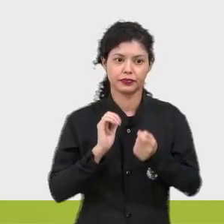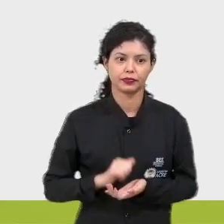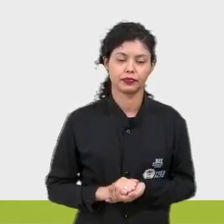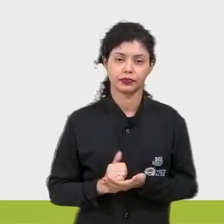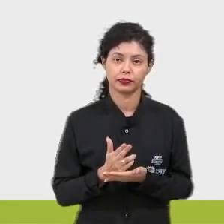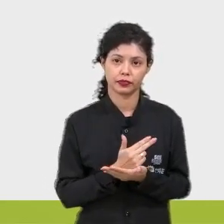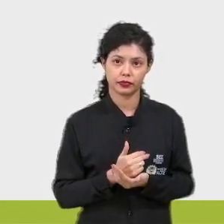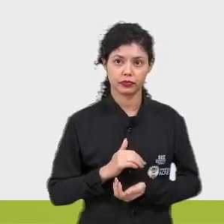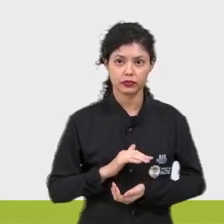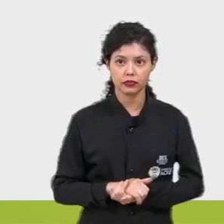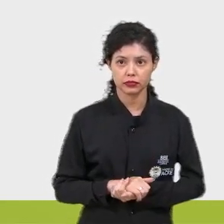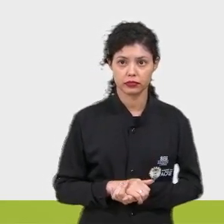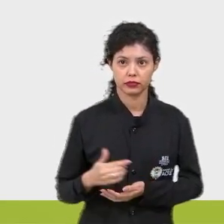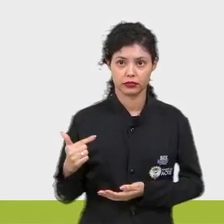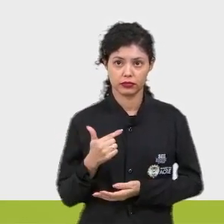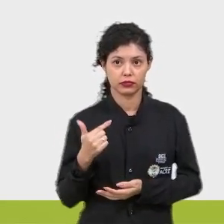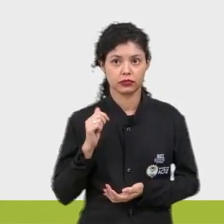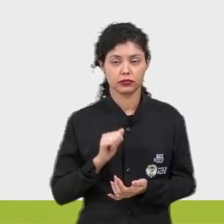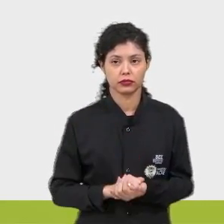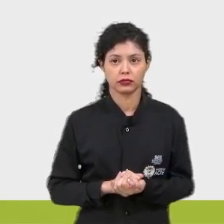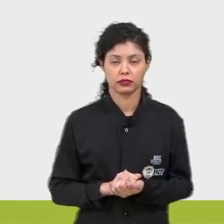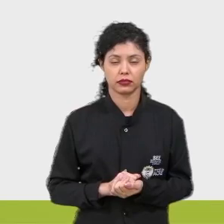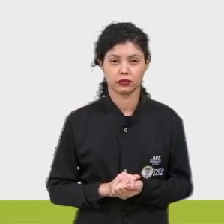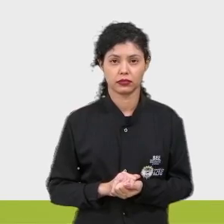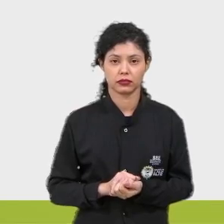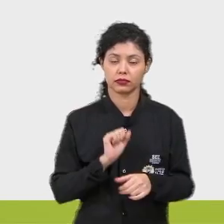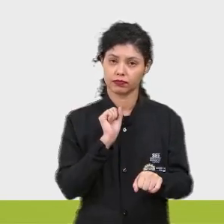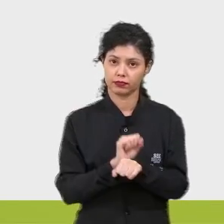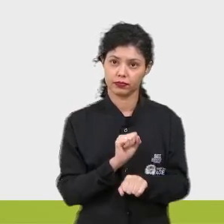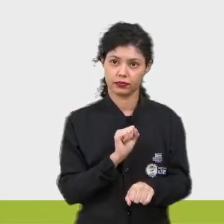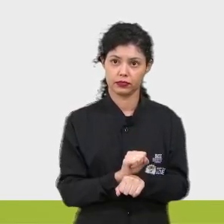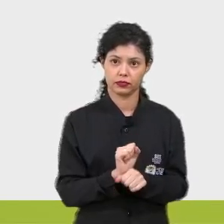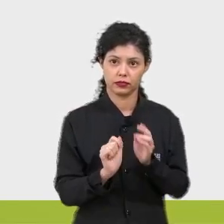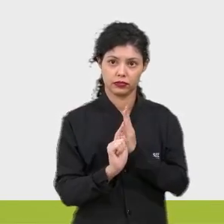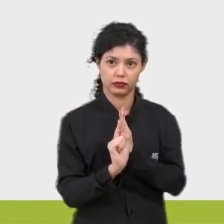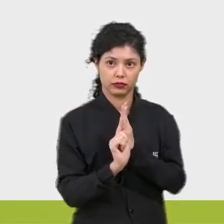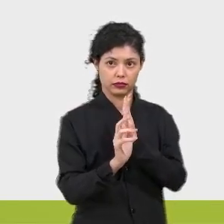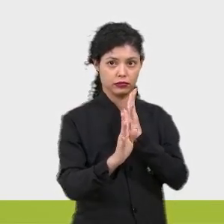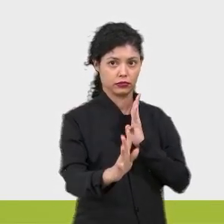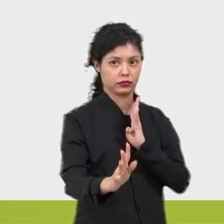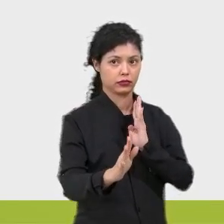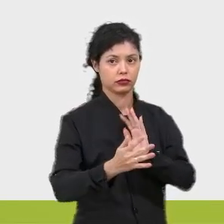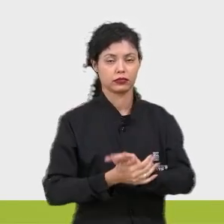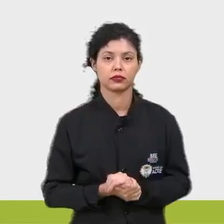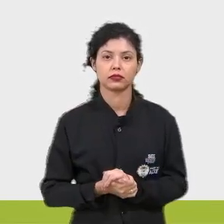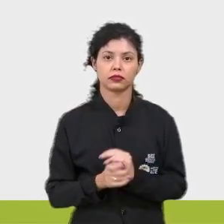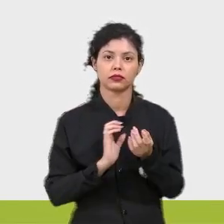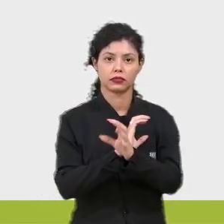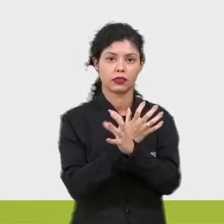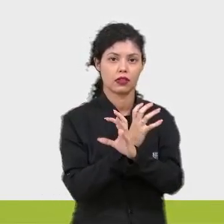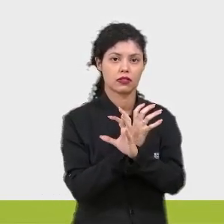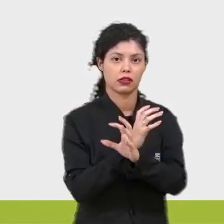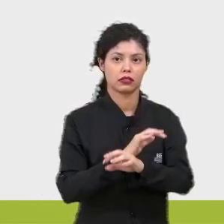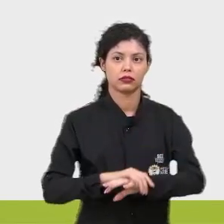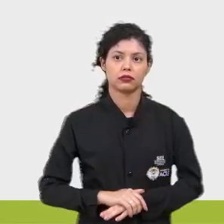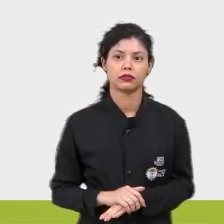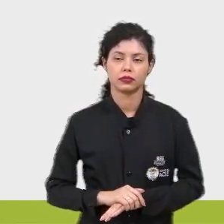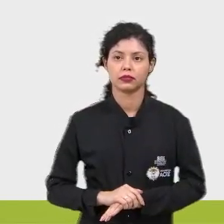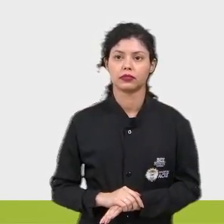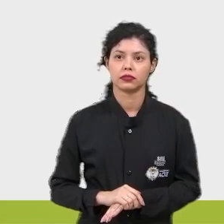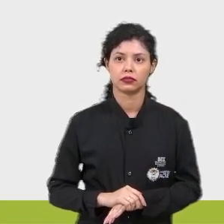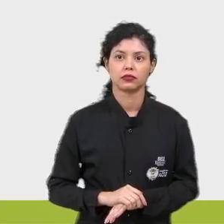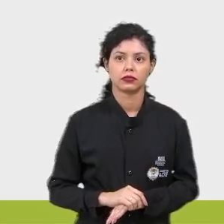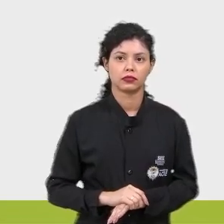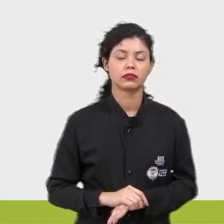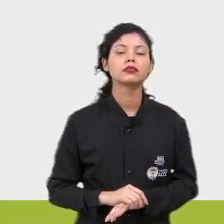desses desenhos. Segundo, eu estou na fila de espera, né? Um desenho esquelético aí, a representação de um paciente.